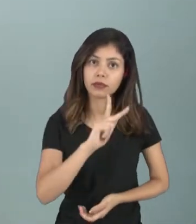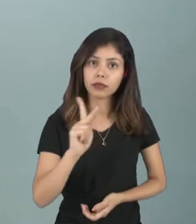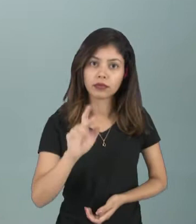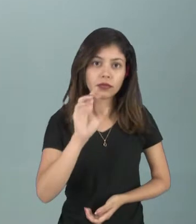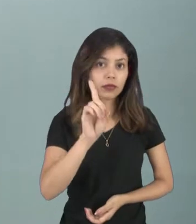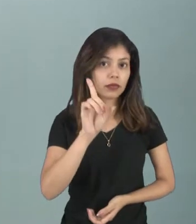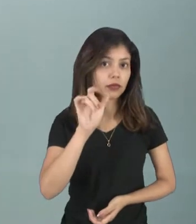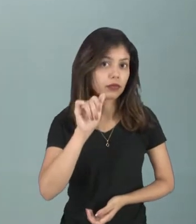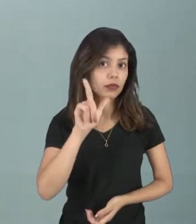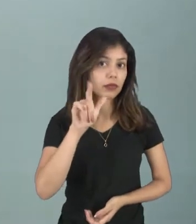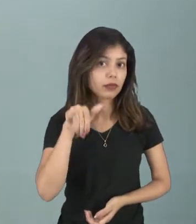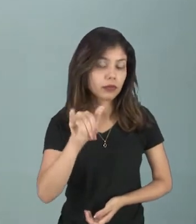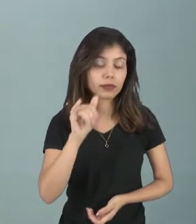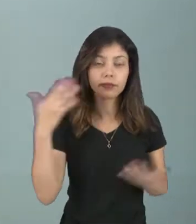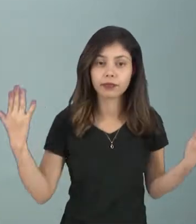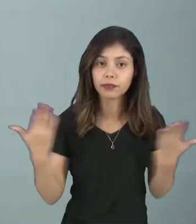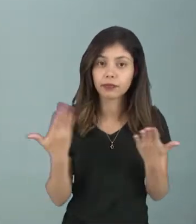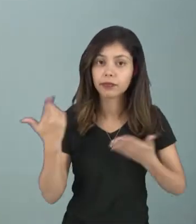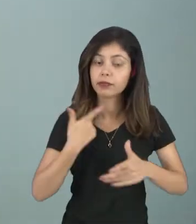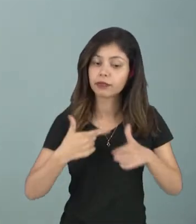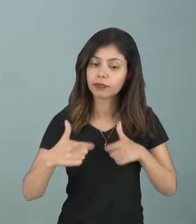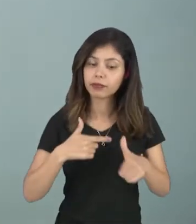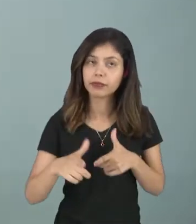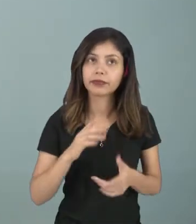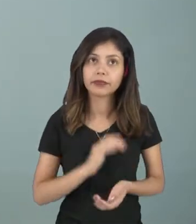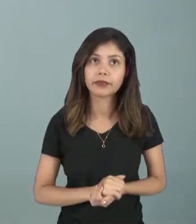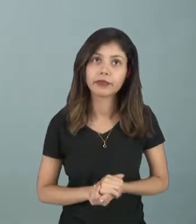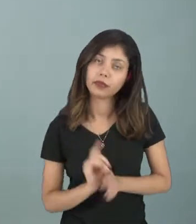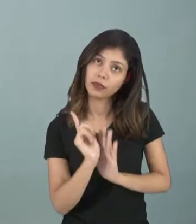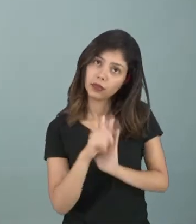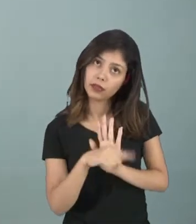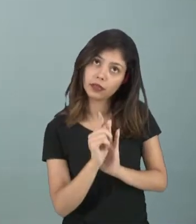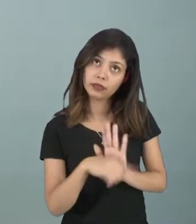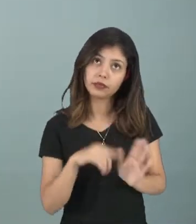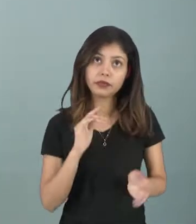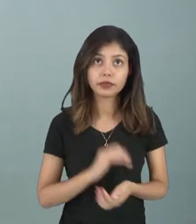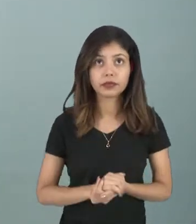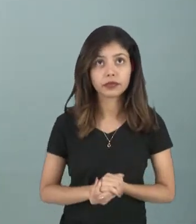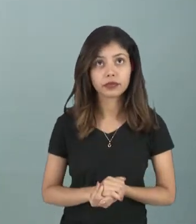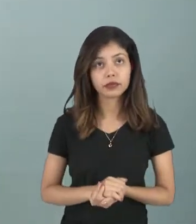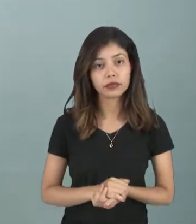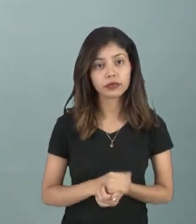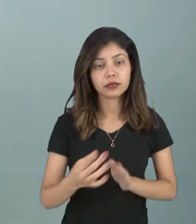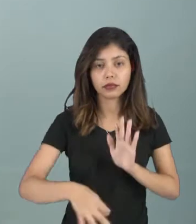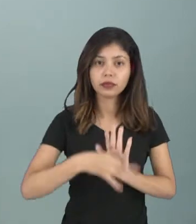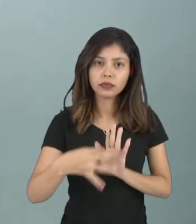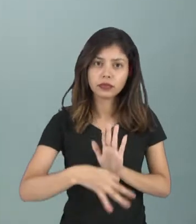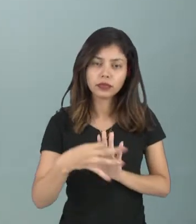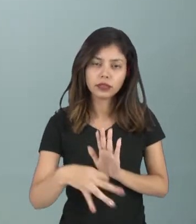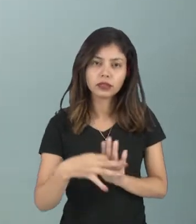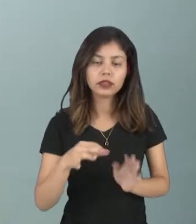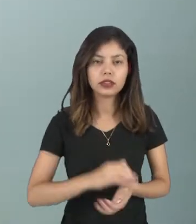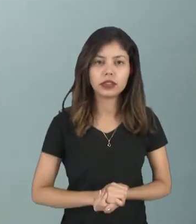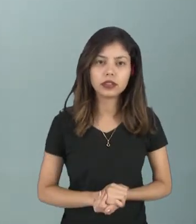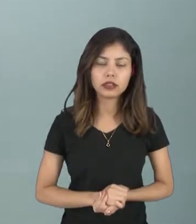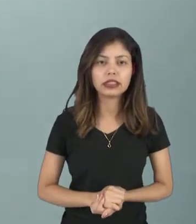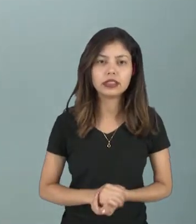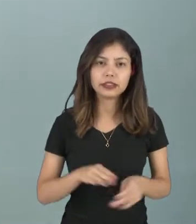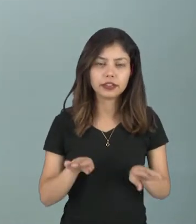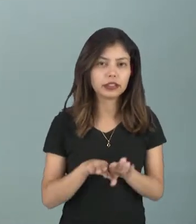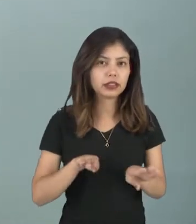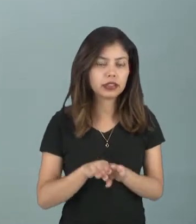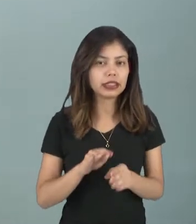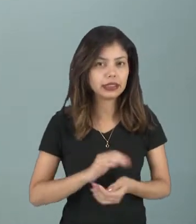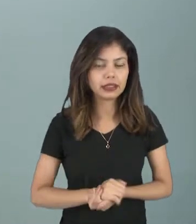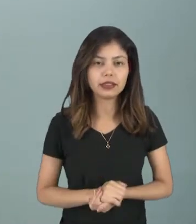Deli e hoje vamos trabalhar um gênero textual chamado artigo de opinião. Eu vou começar a aula hoje com a leitura